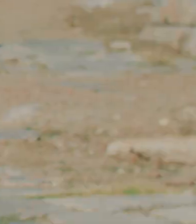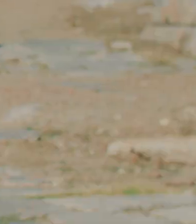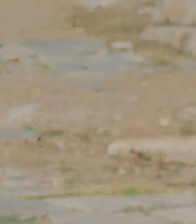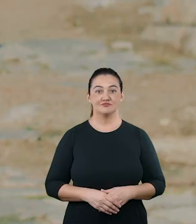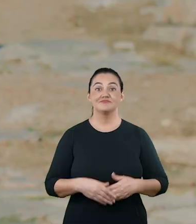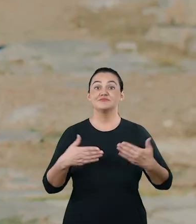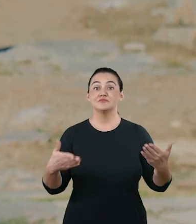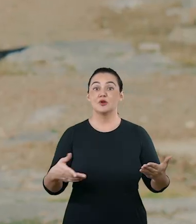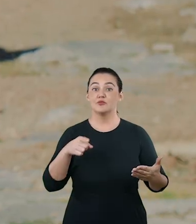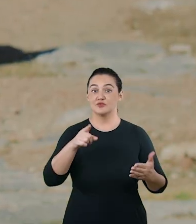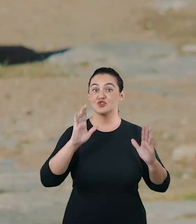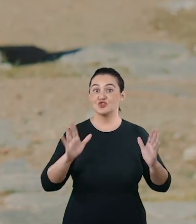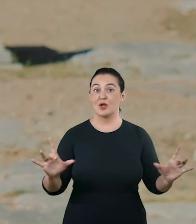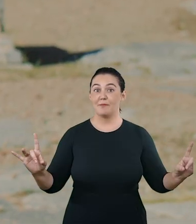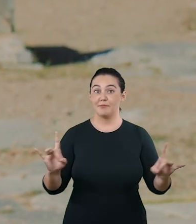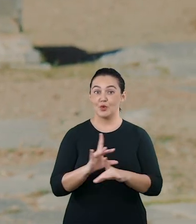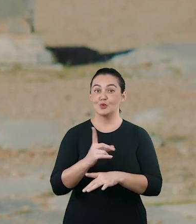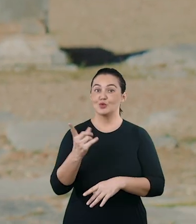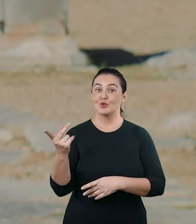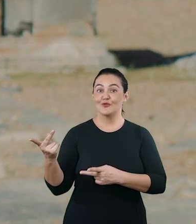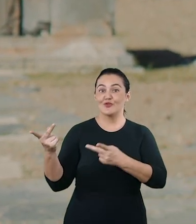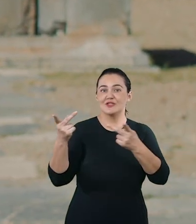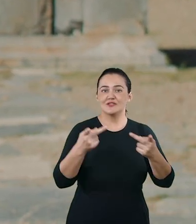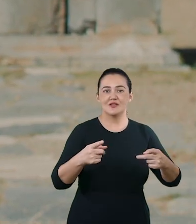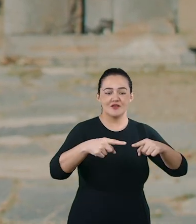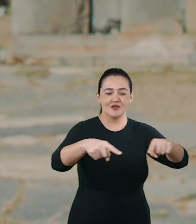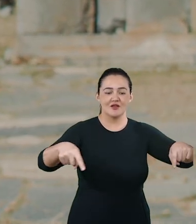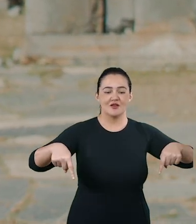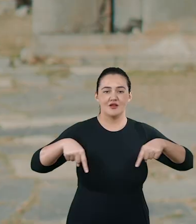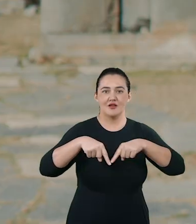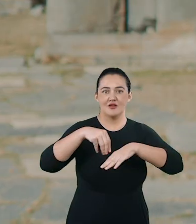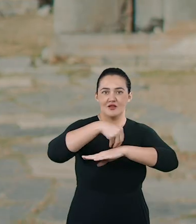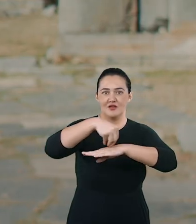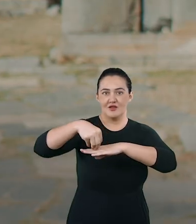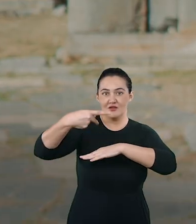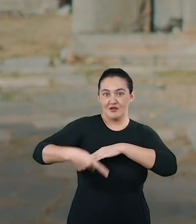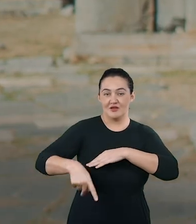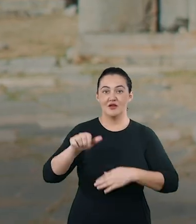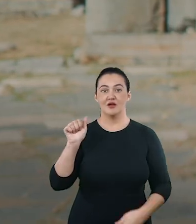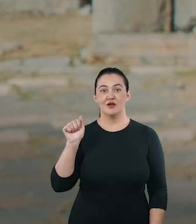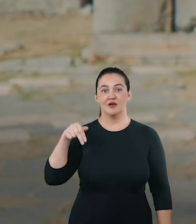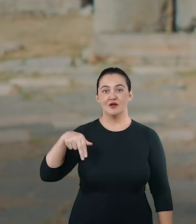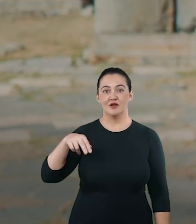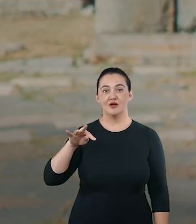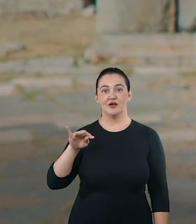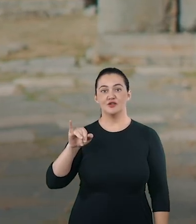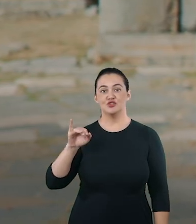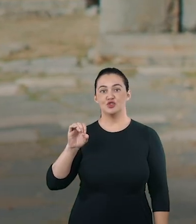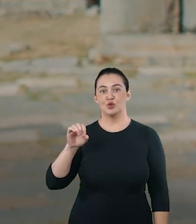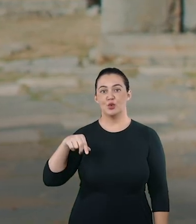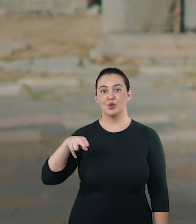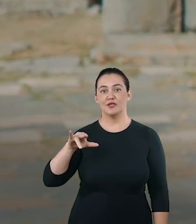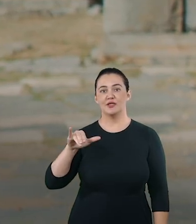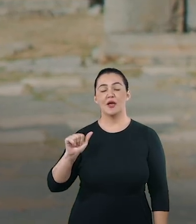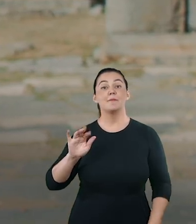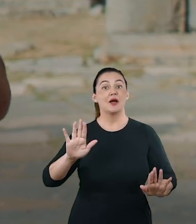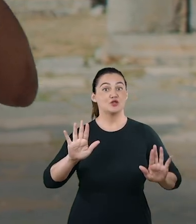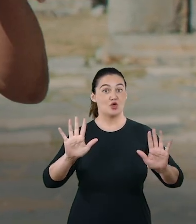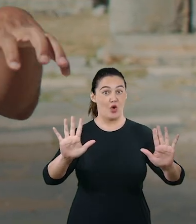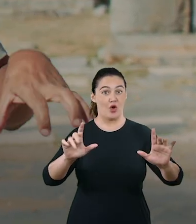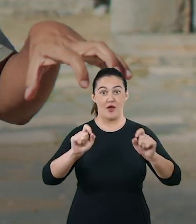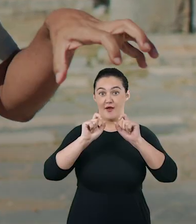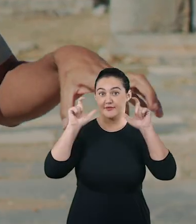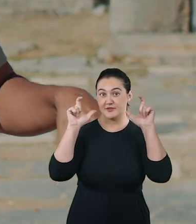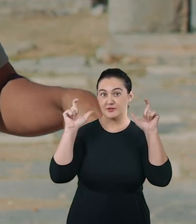E então, você já está pronto para visitarmos o sítio arqueológico de Antioquia da Psídia? Apenas uma advertência. Não